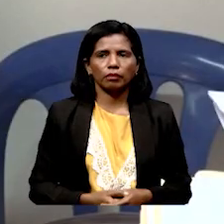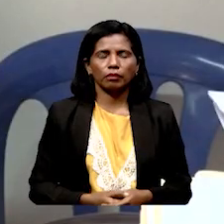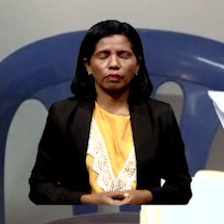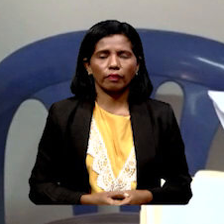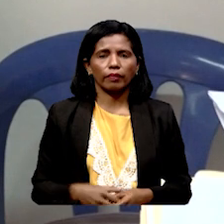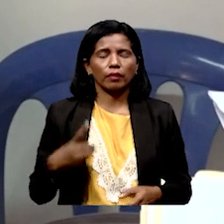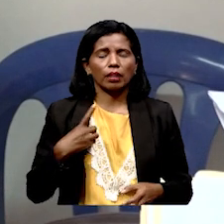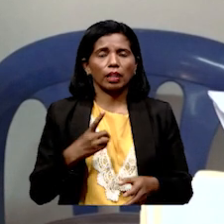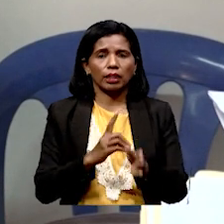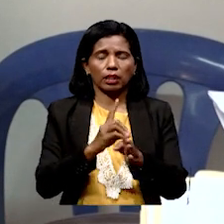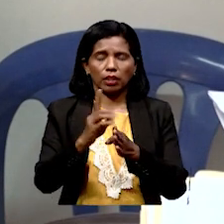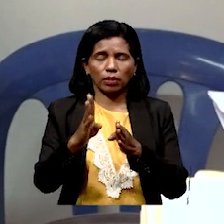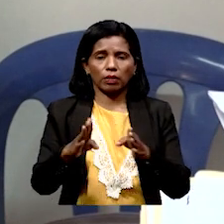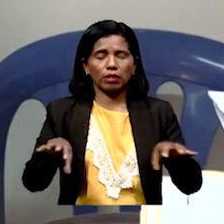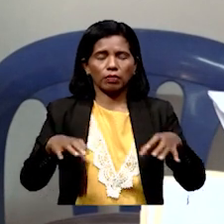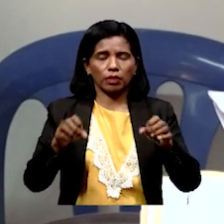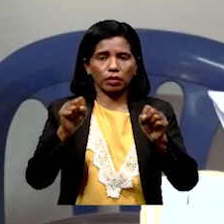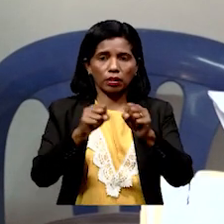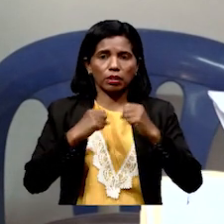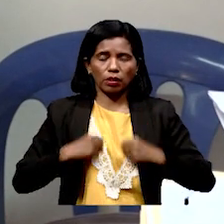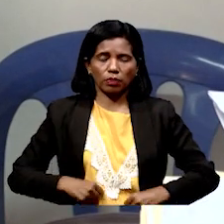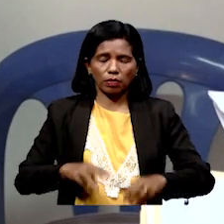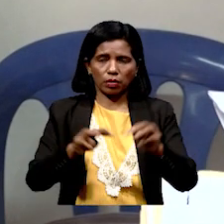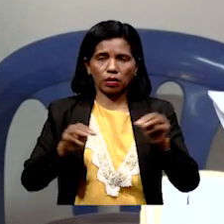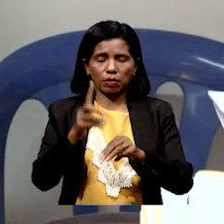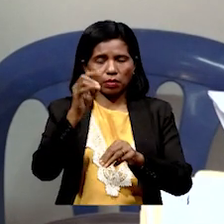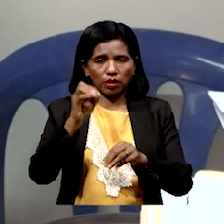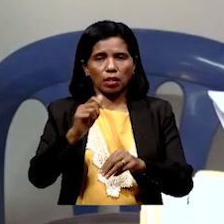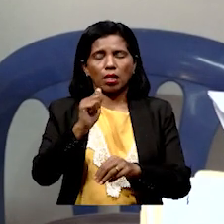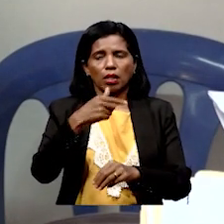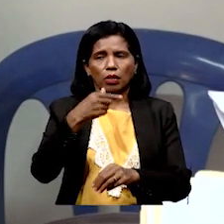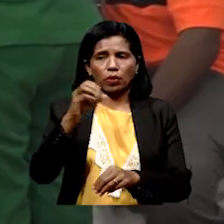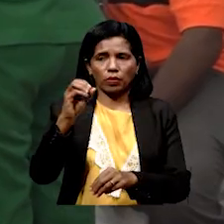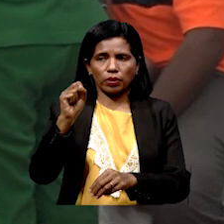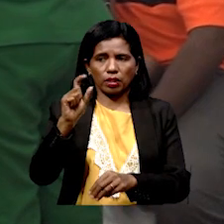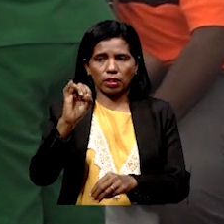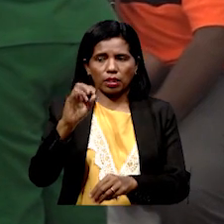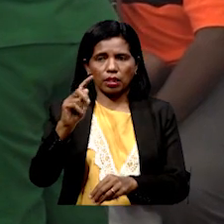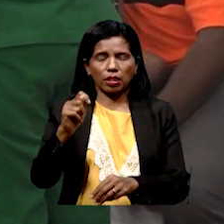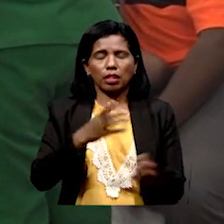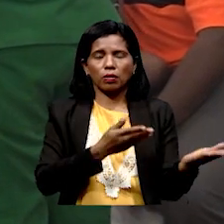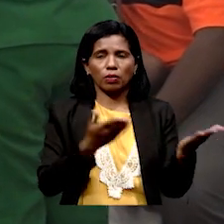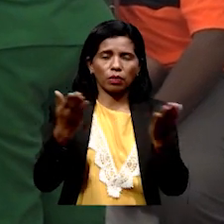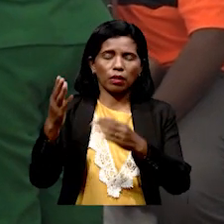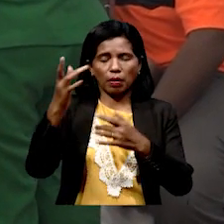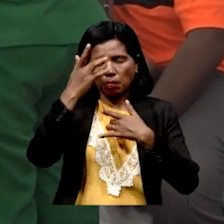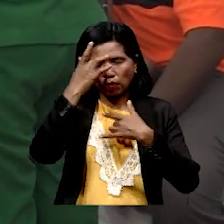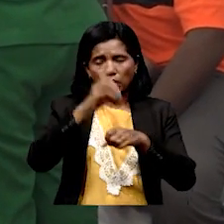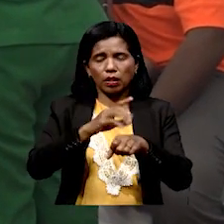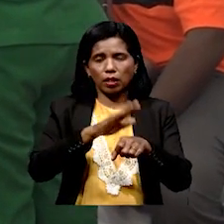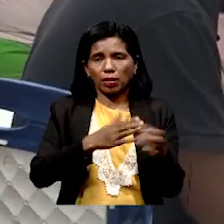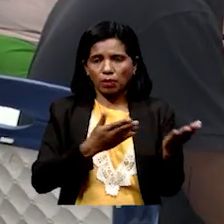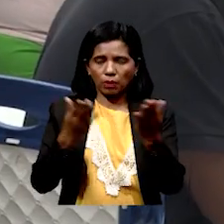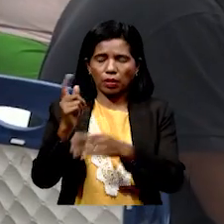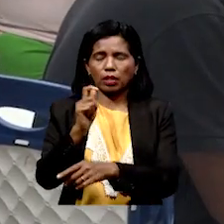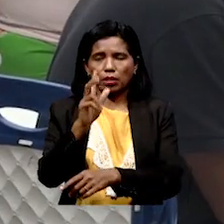Diretora Serviço Saúde Município de Ili Agustinha Segurado Hateten bengira tu transfere paciente dengue Bahia Tacitolo. Precisa